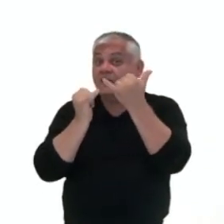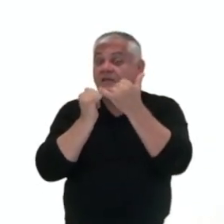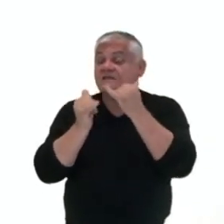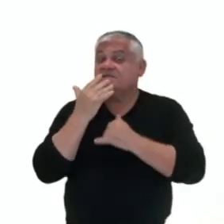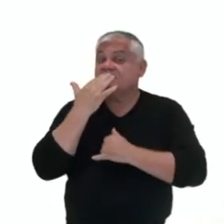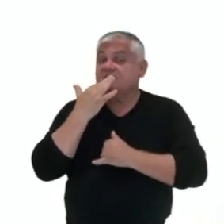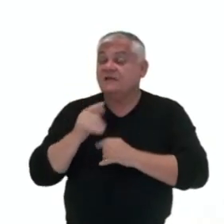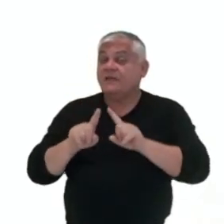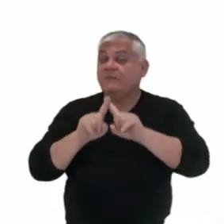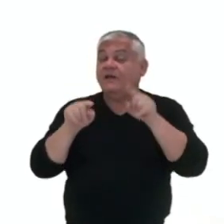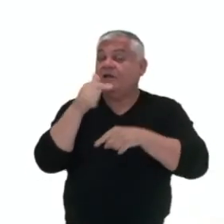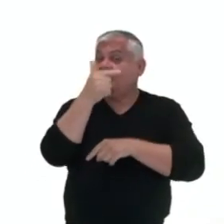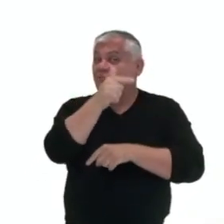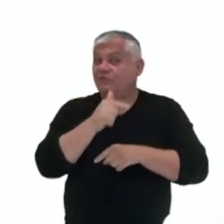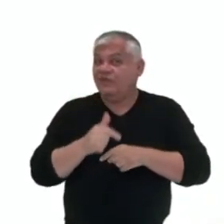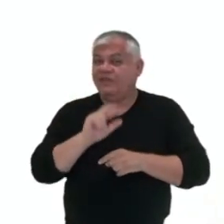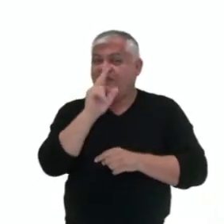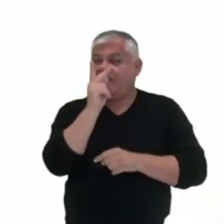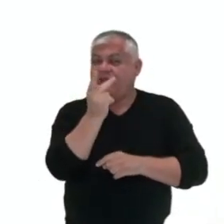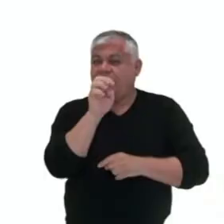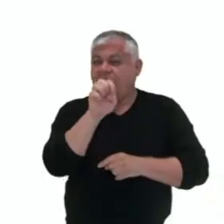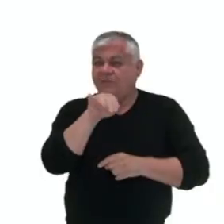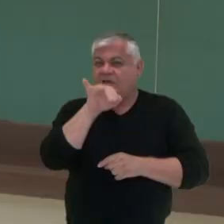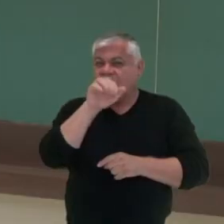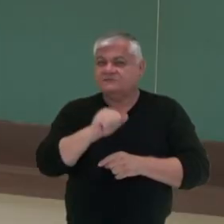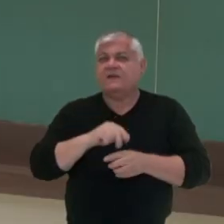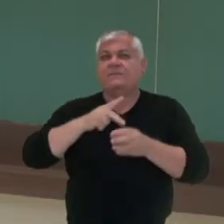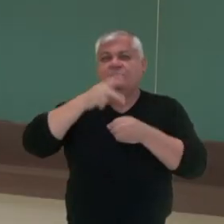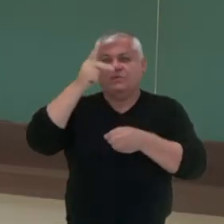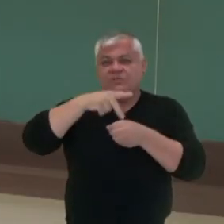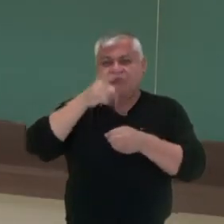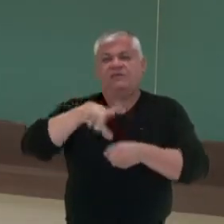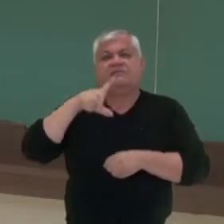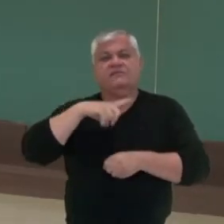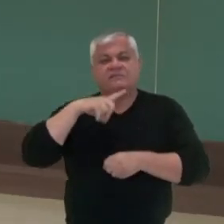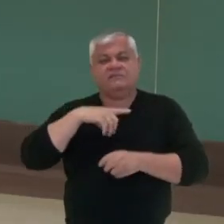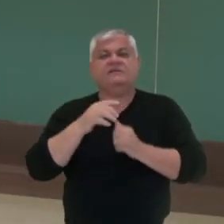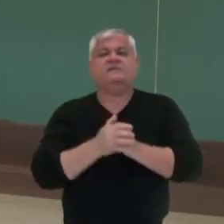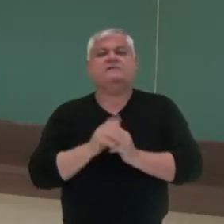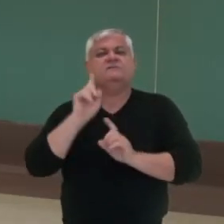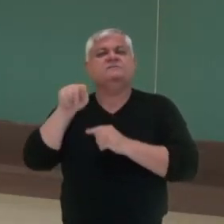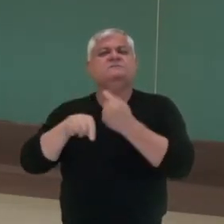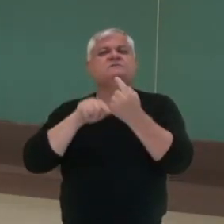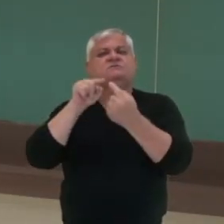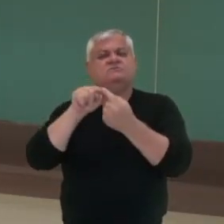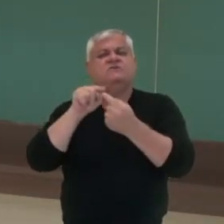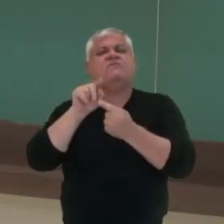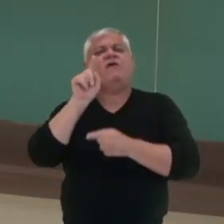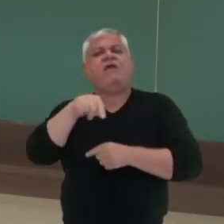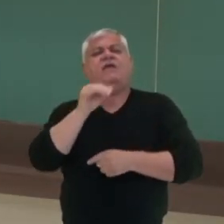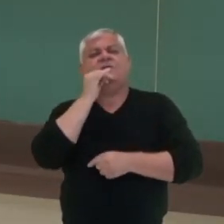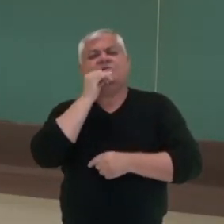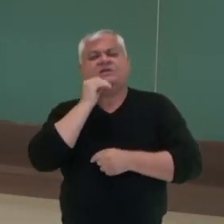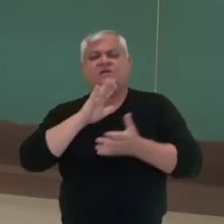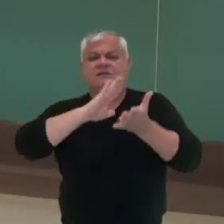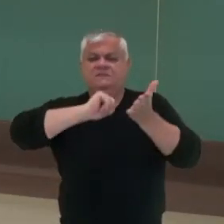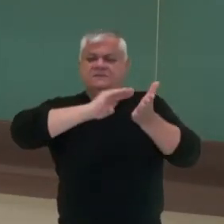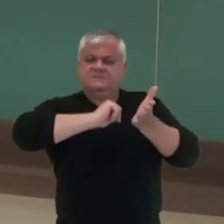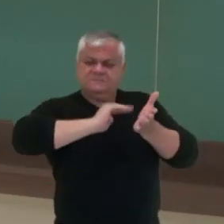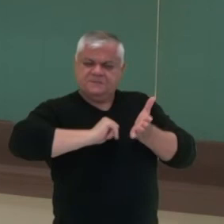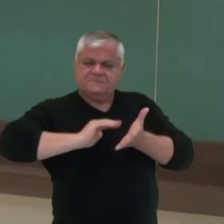hemácias. Ele é pobre em proteínas, mas ele é muito rico em lipídios. E a função é de retirar tudo